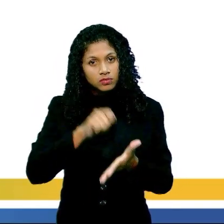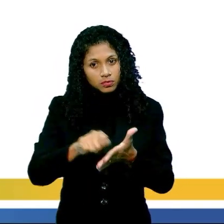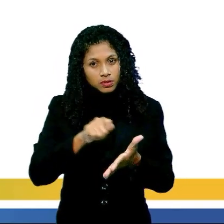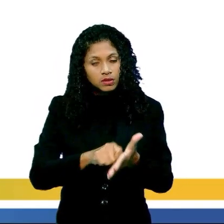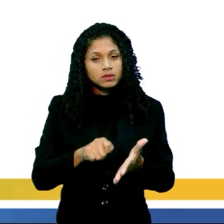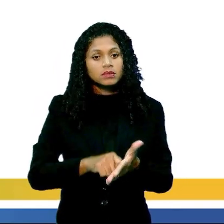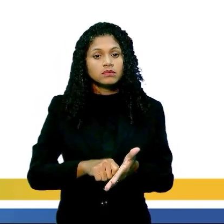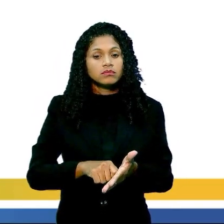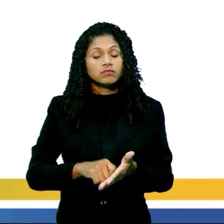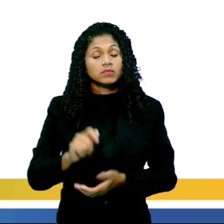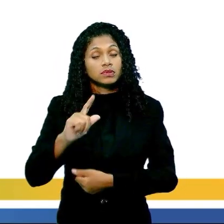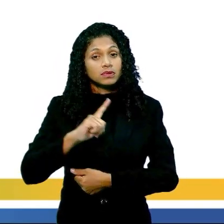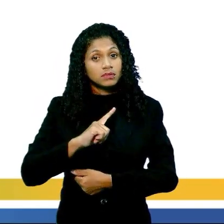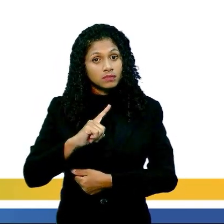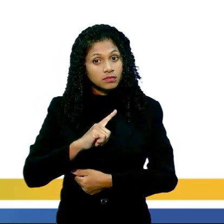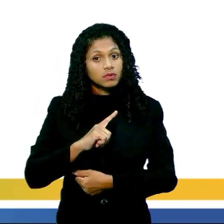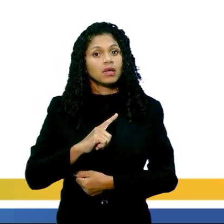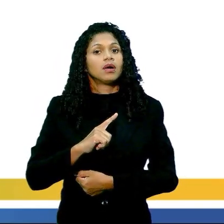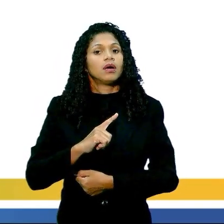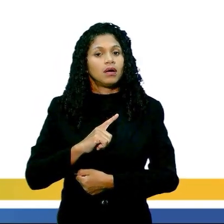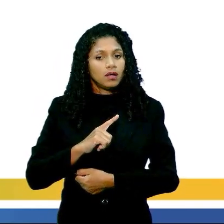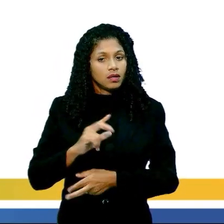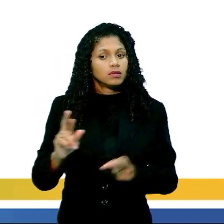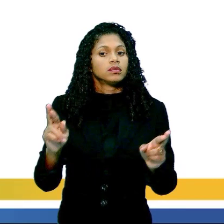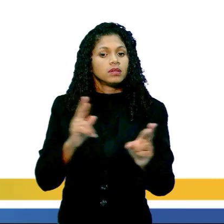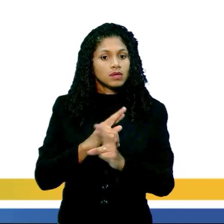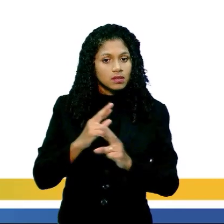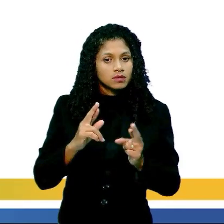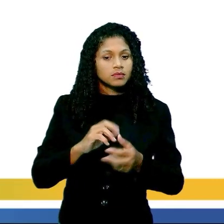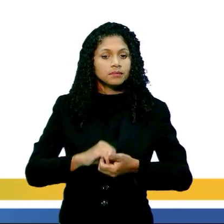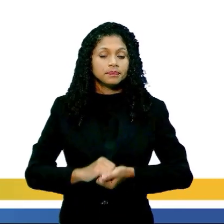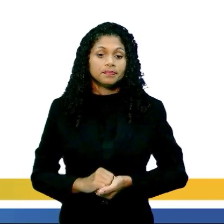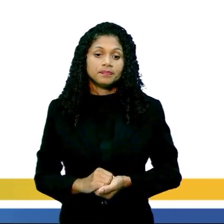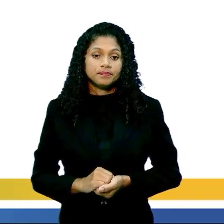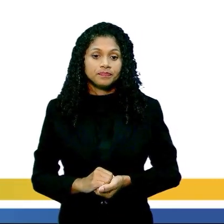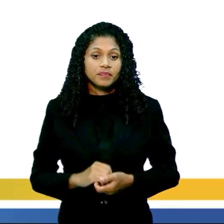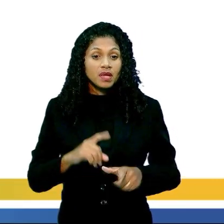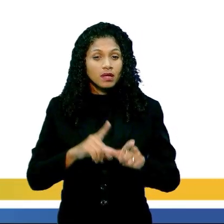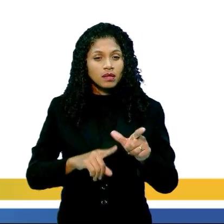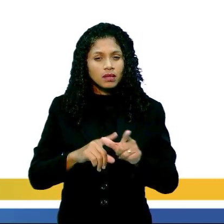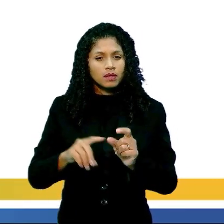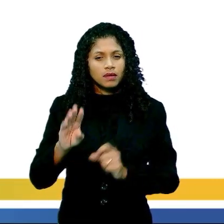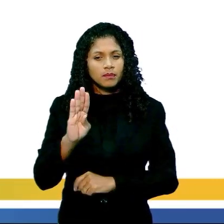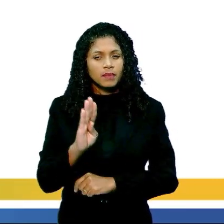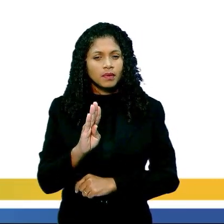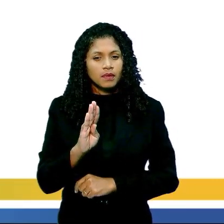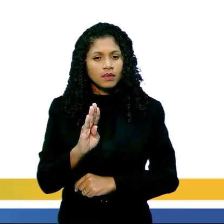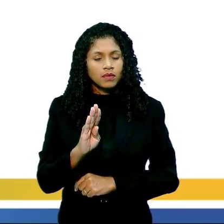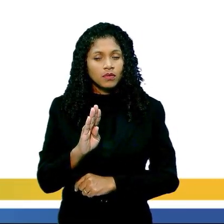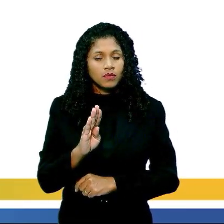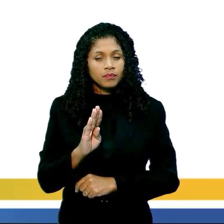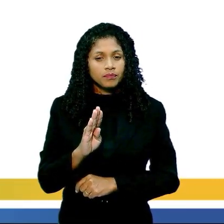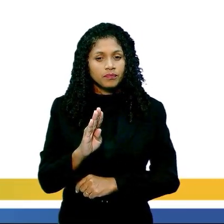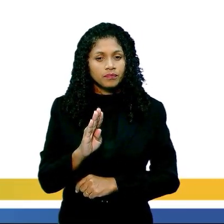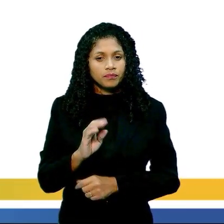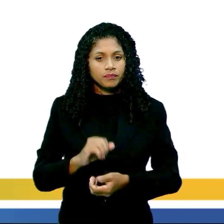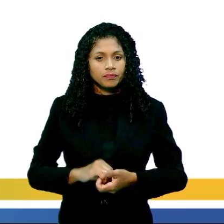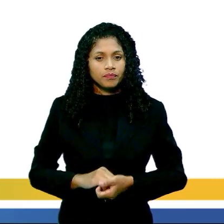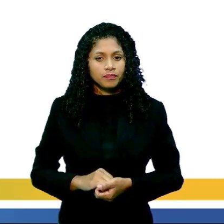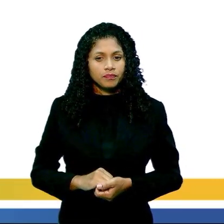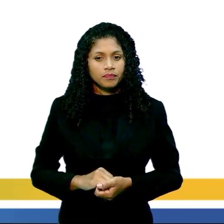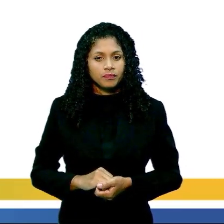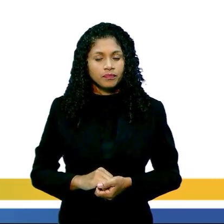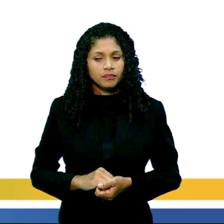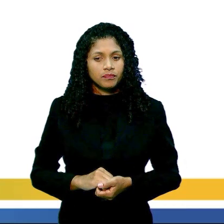dela. Então, nós temos algo sim relacionado na letra A, ok? Na letra B, nós temos compensações advindas